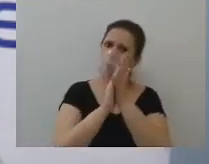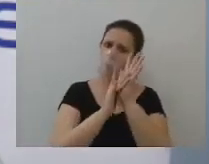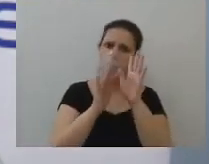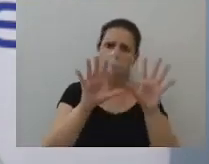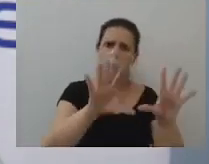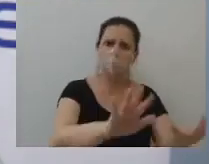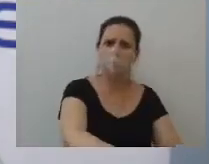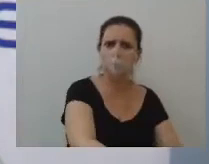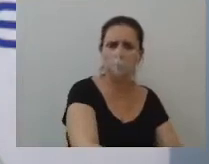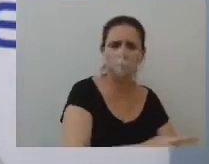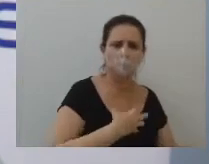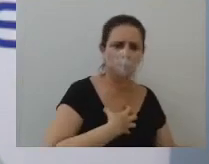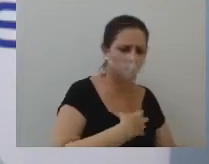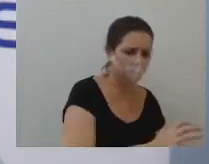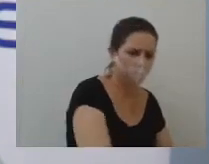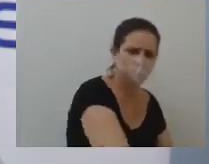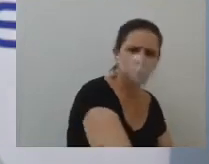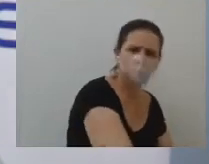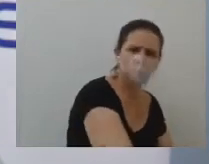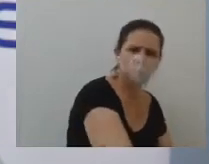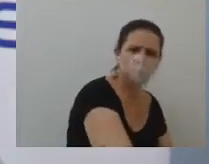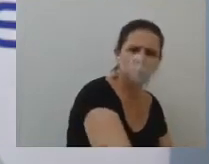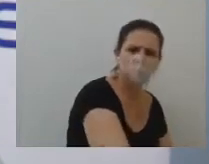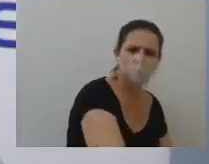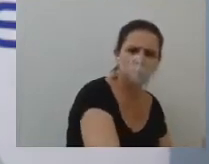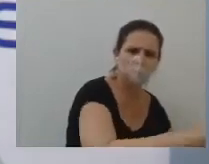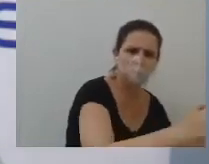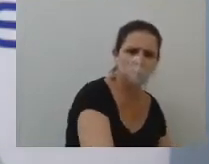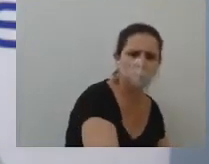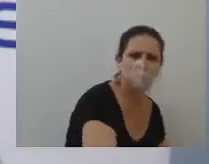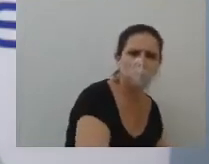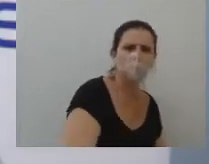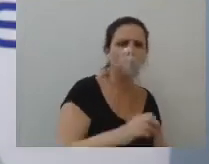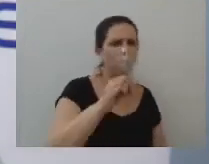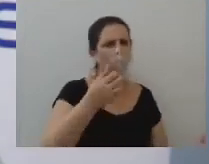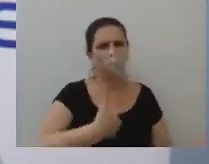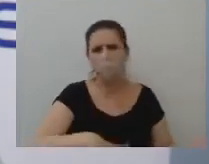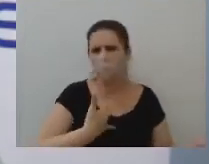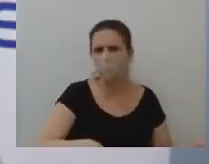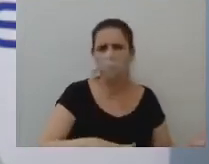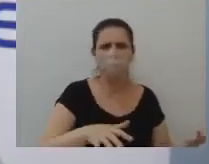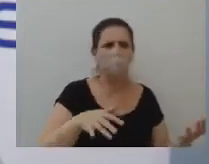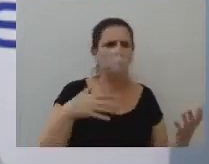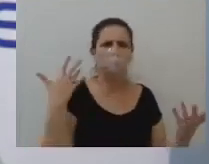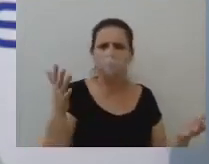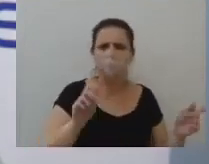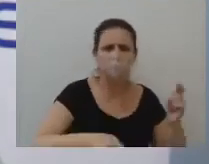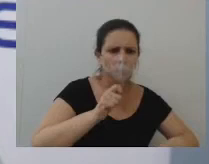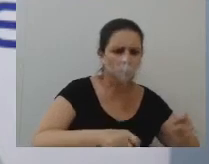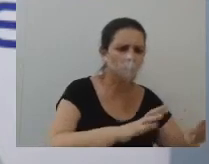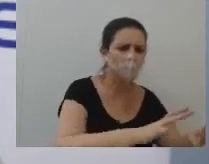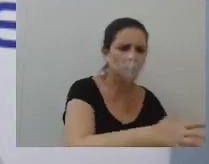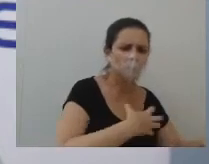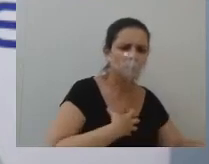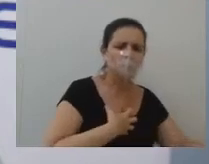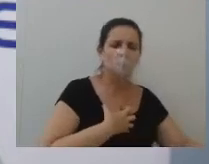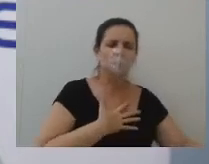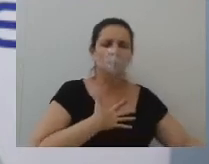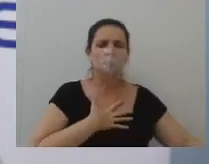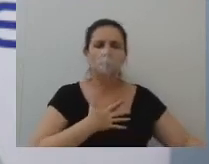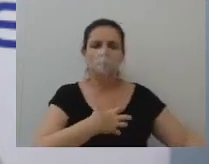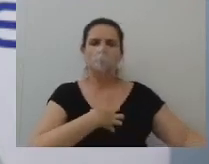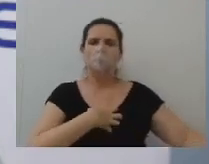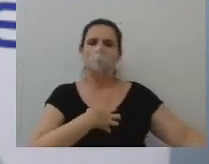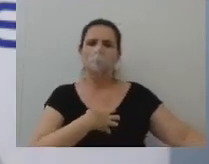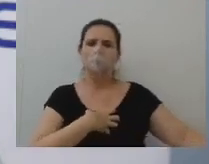Quando eu ponho a mão na caixa de som, ou ponho a mão no instrumento musical, você consegue perceber a vibração. Então, mesmo